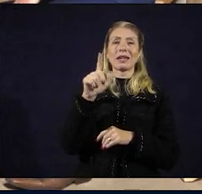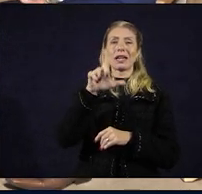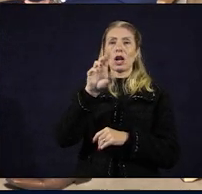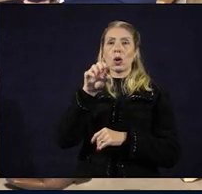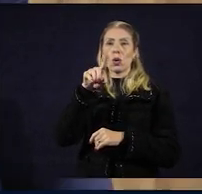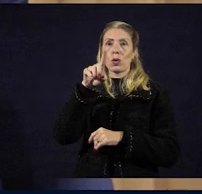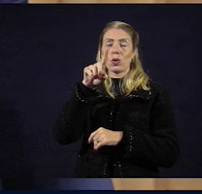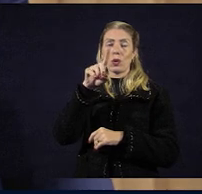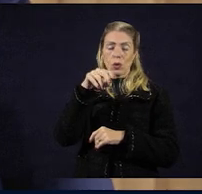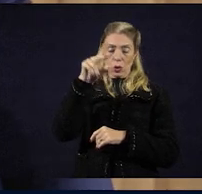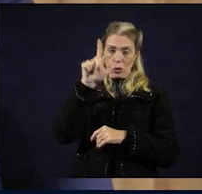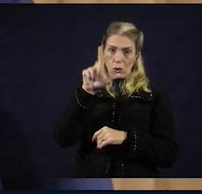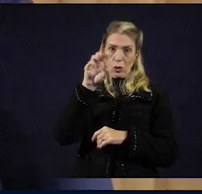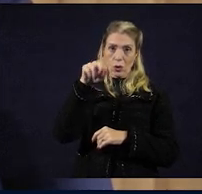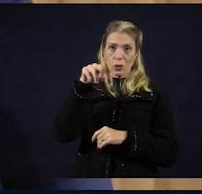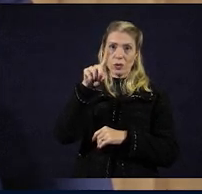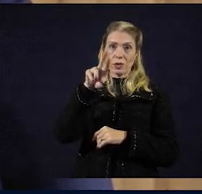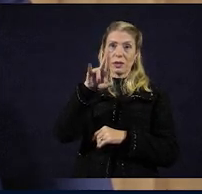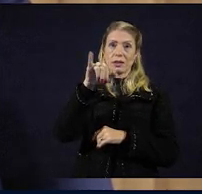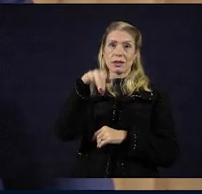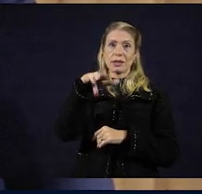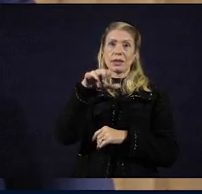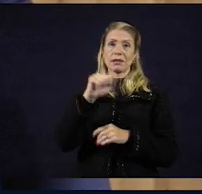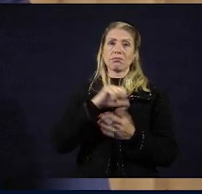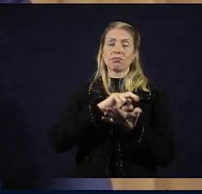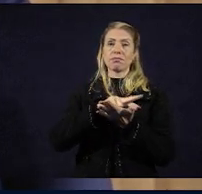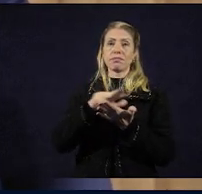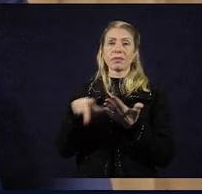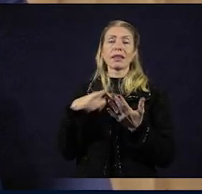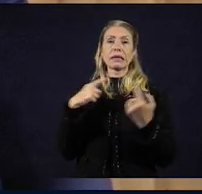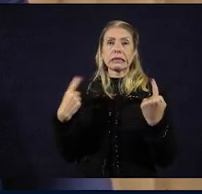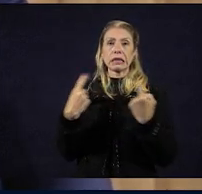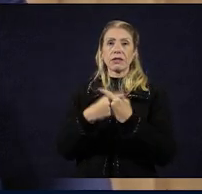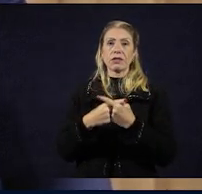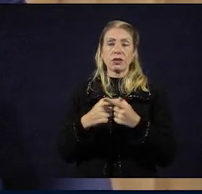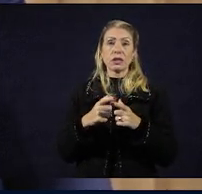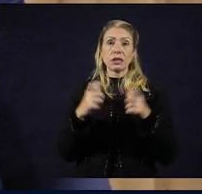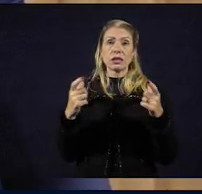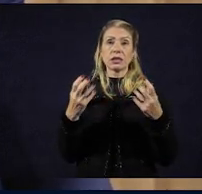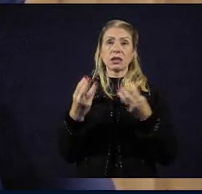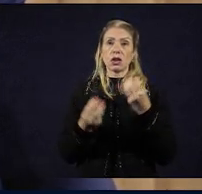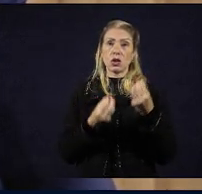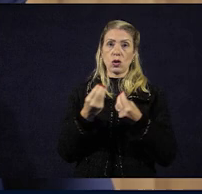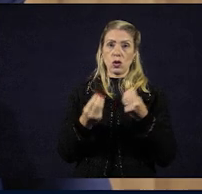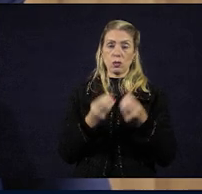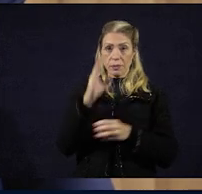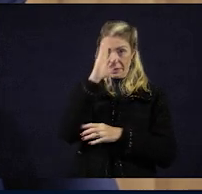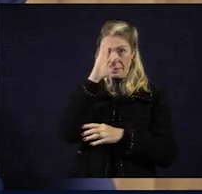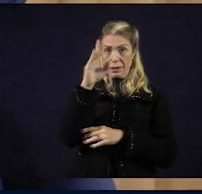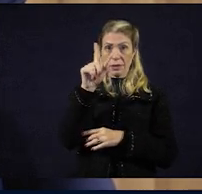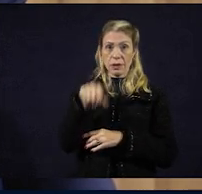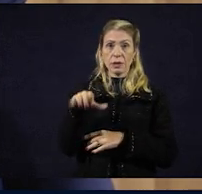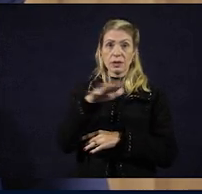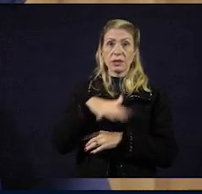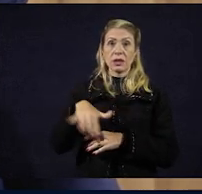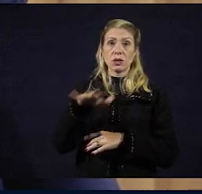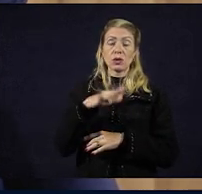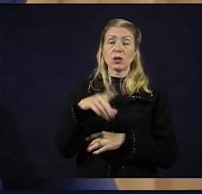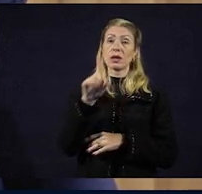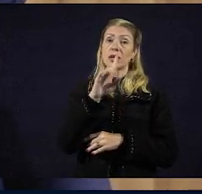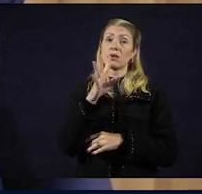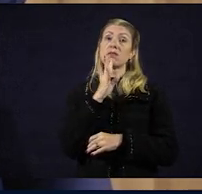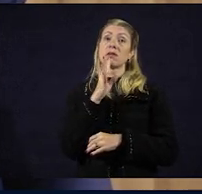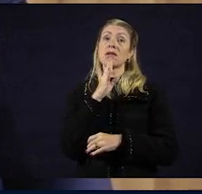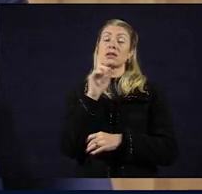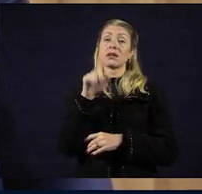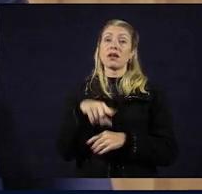Brasil inteiro onde o Galaxy tá acho que os grandes desafios nossos forem Principalmente um setor que é desconhecido né o setor